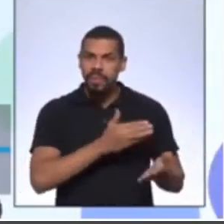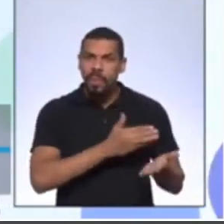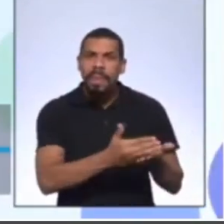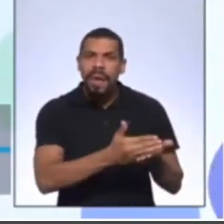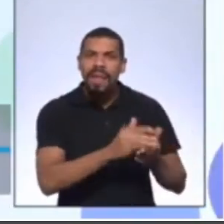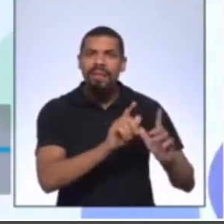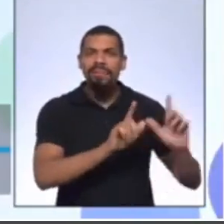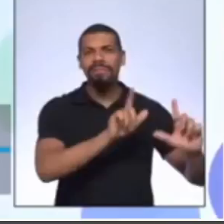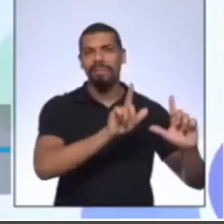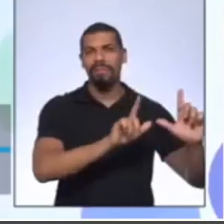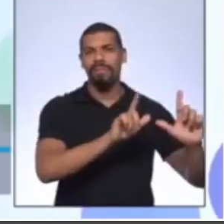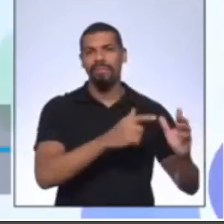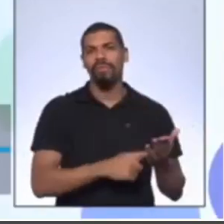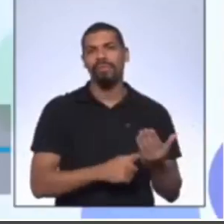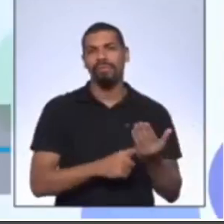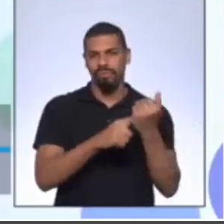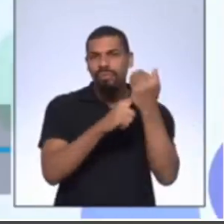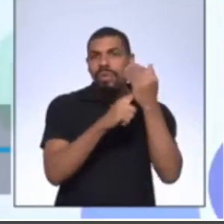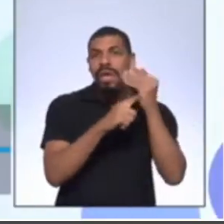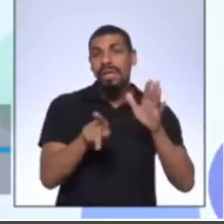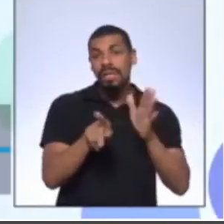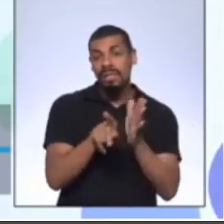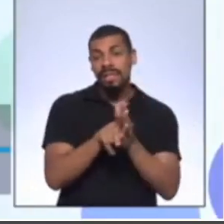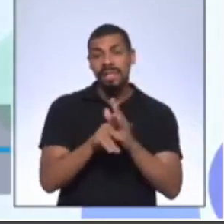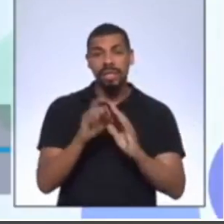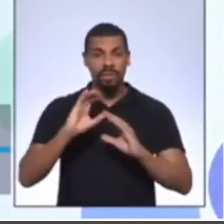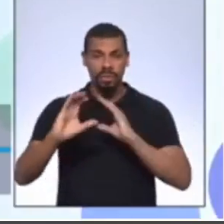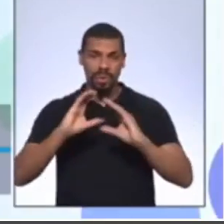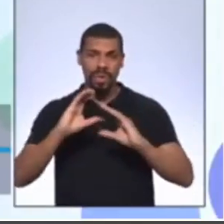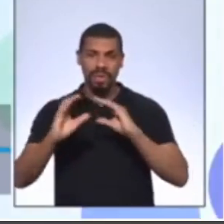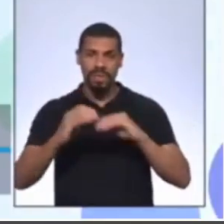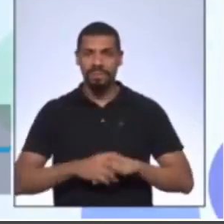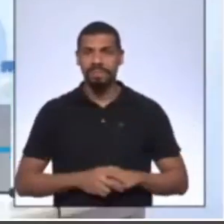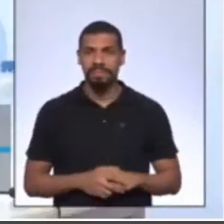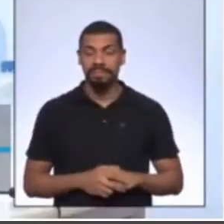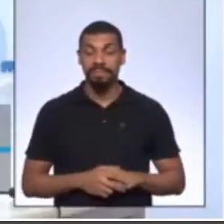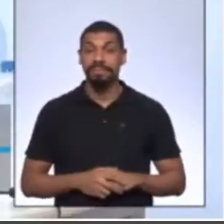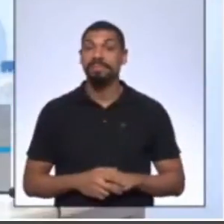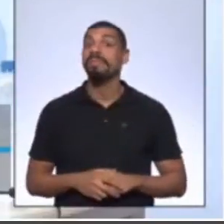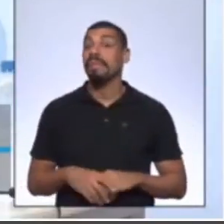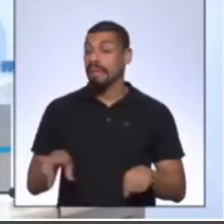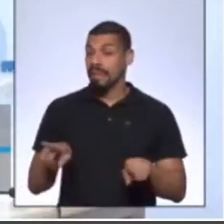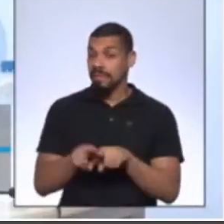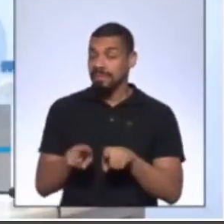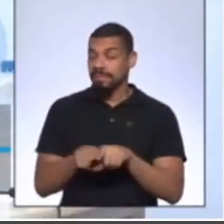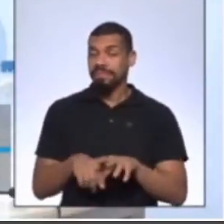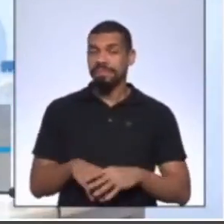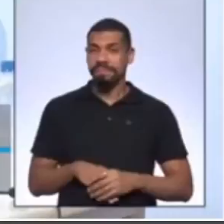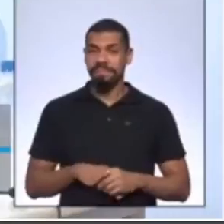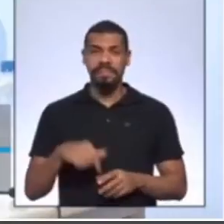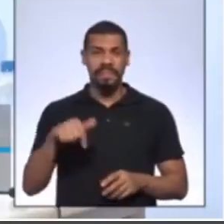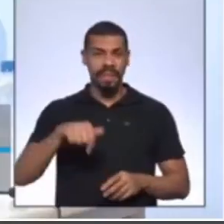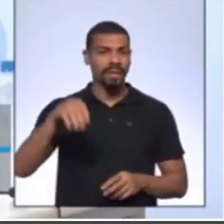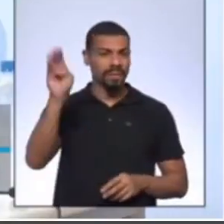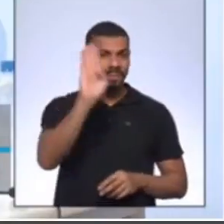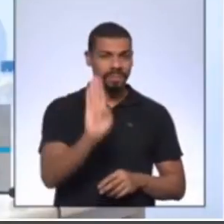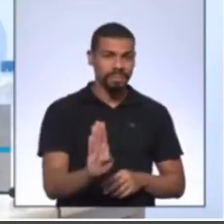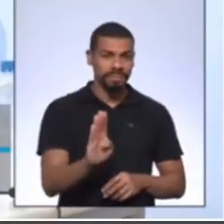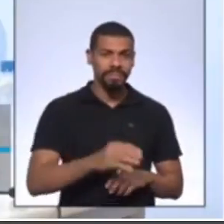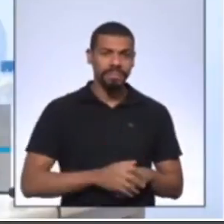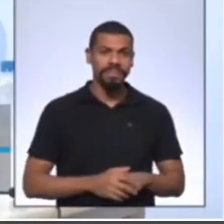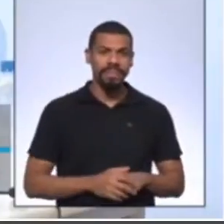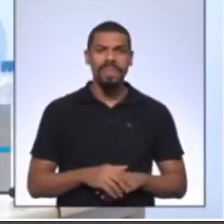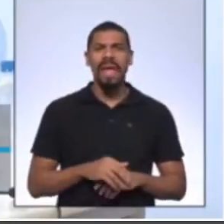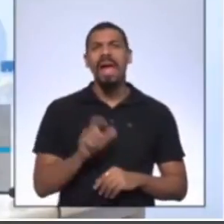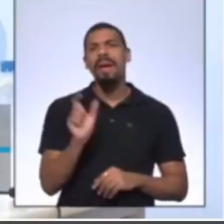ser a televisão aí o principal veículo de comunicação e de entretenimento das famílias brasileiras inclusive mas a gente tá falando do brasil mais a palavra